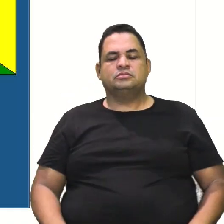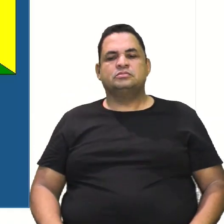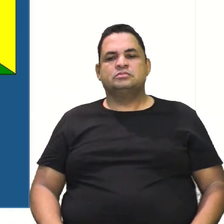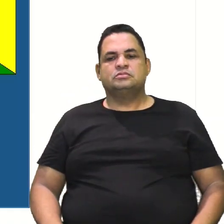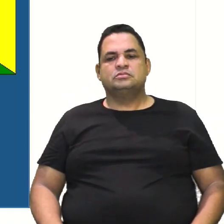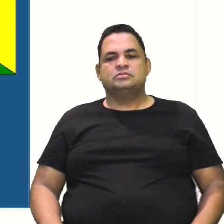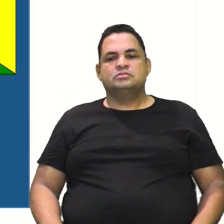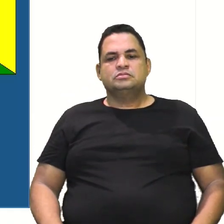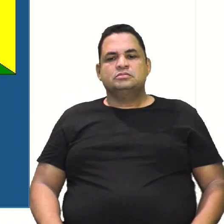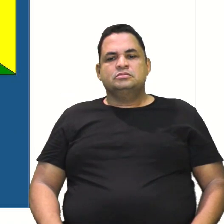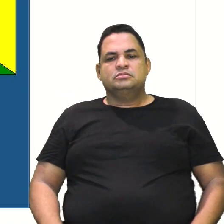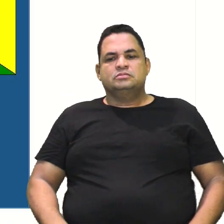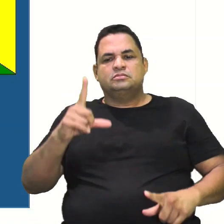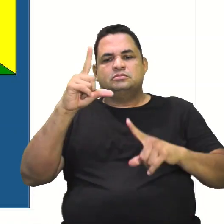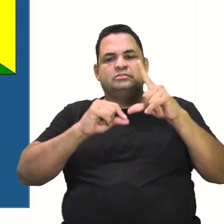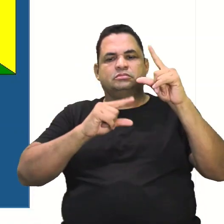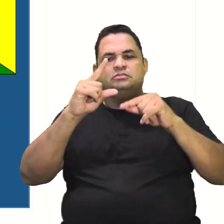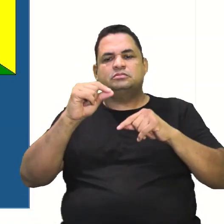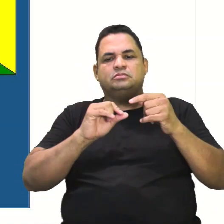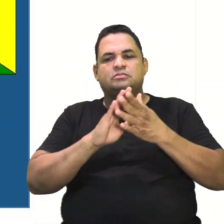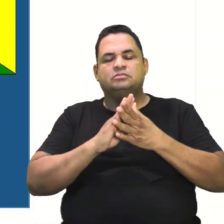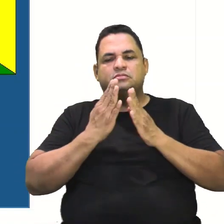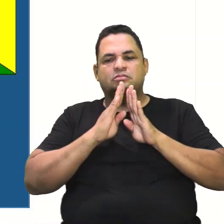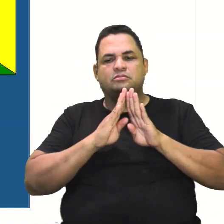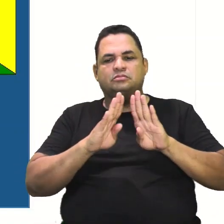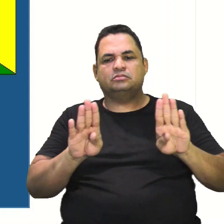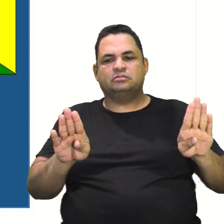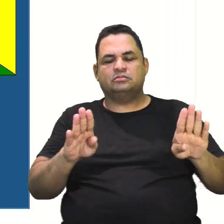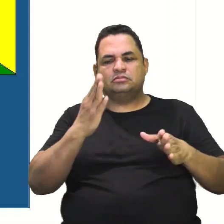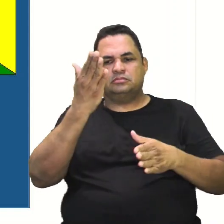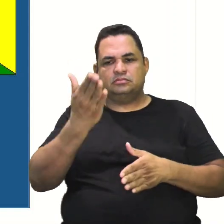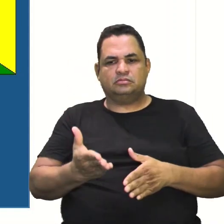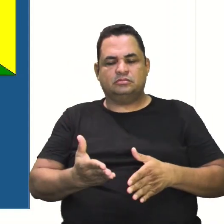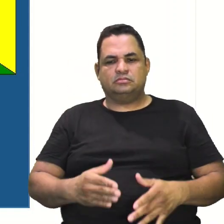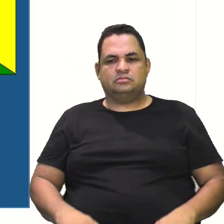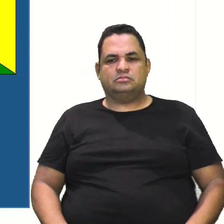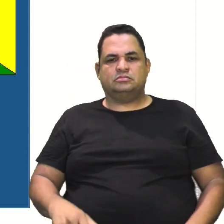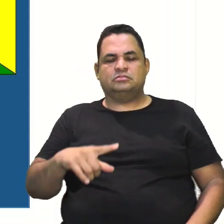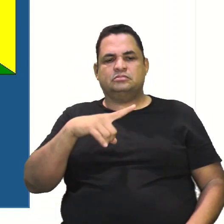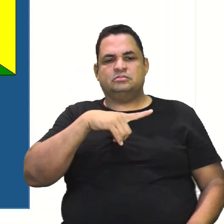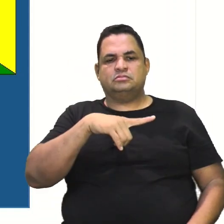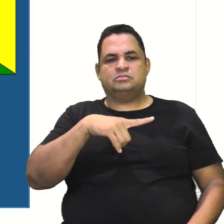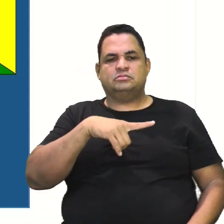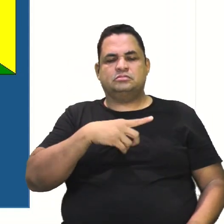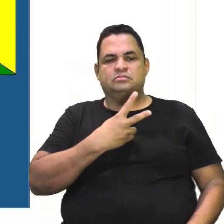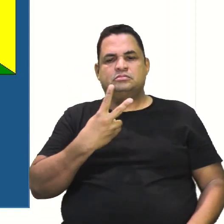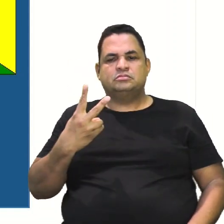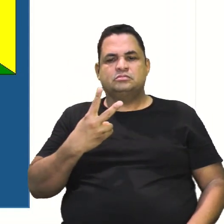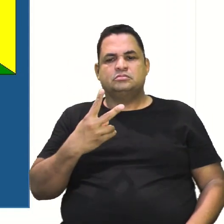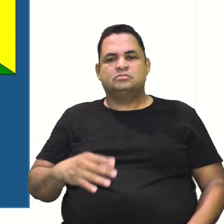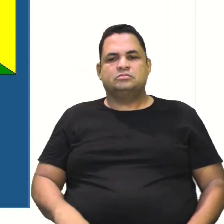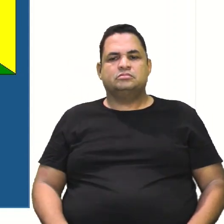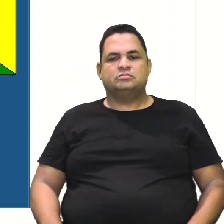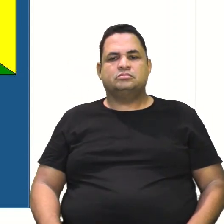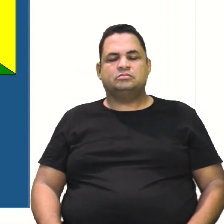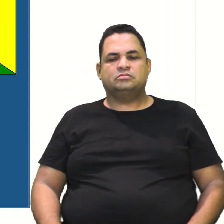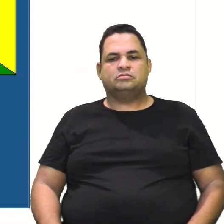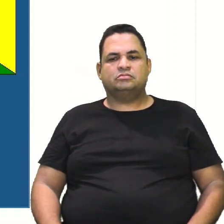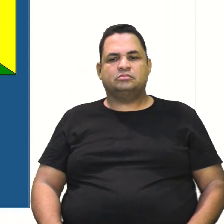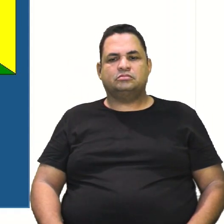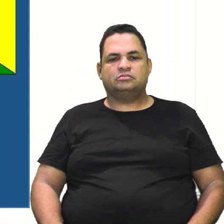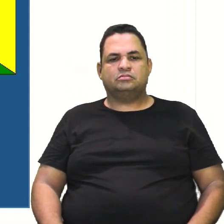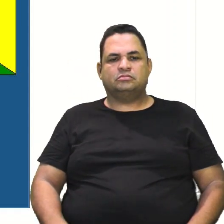no meio nós temos a estrelinha Buritis e cortando essa estrela nós temos ali 2 retas.